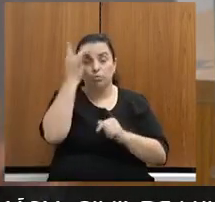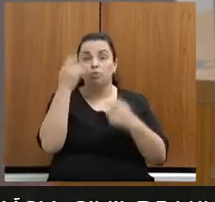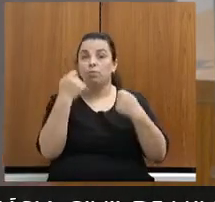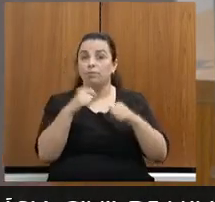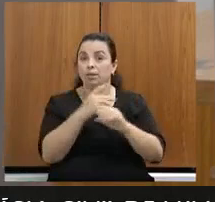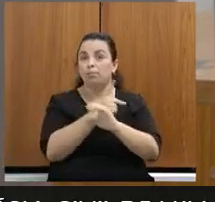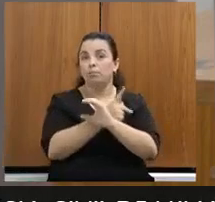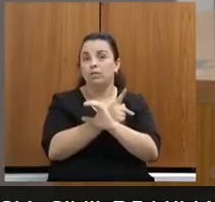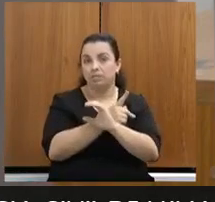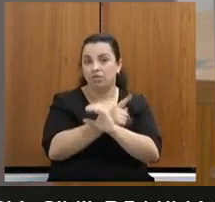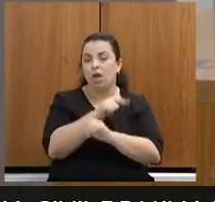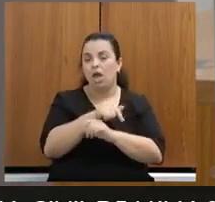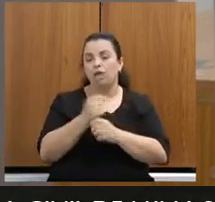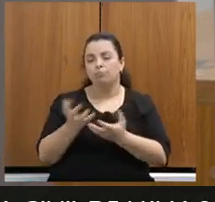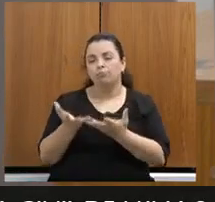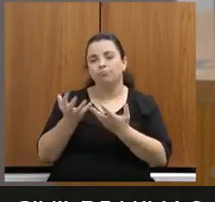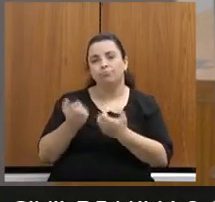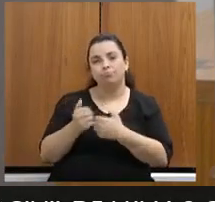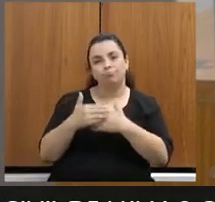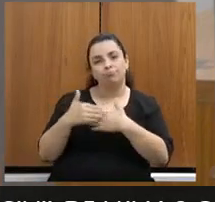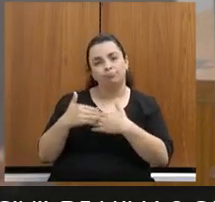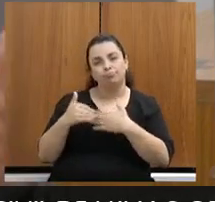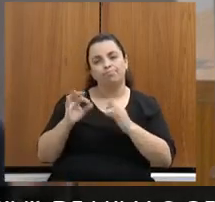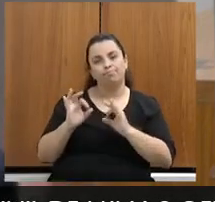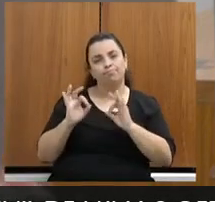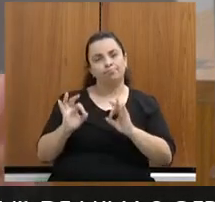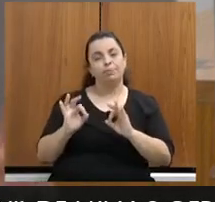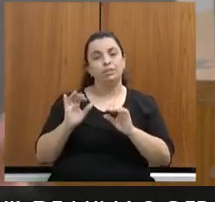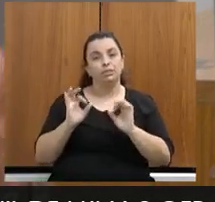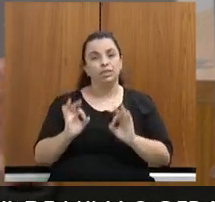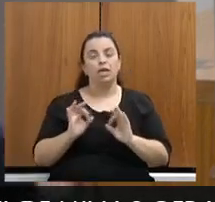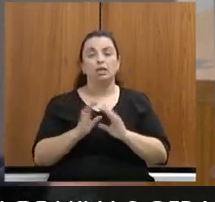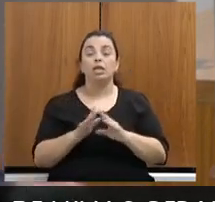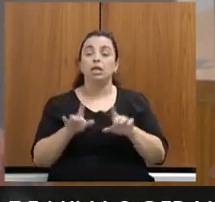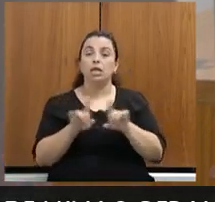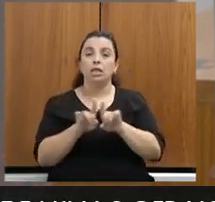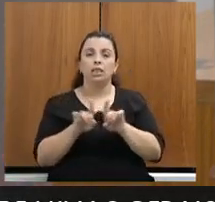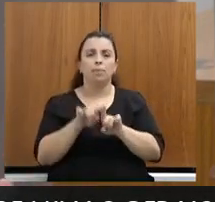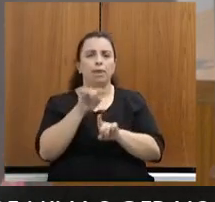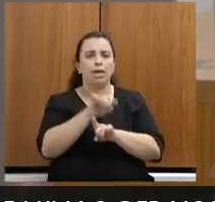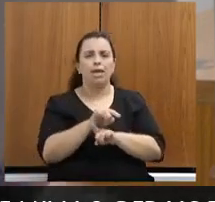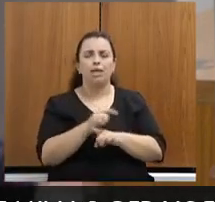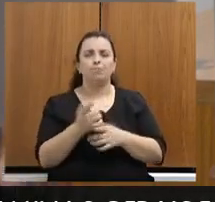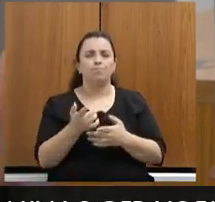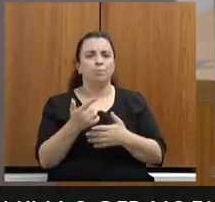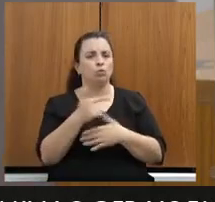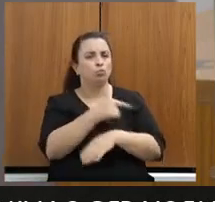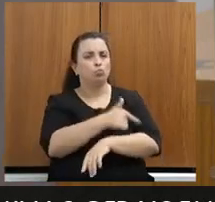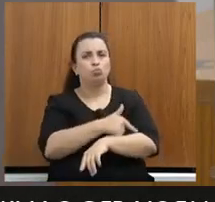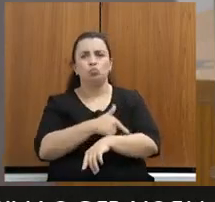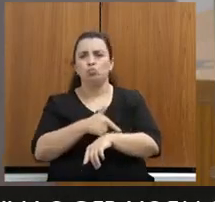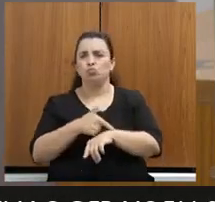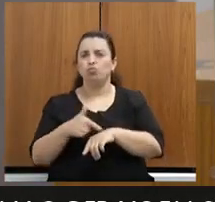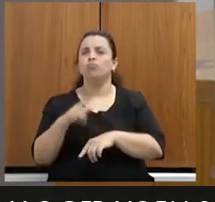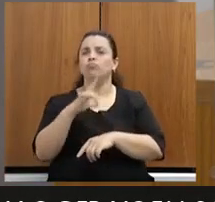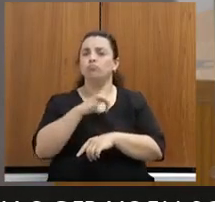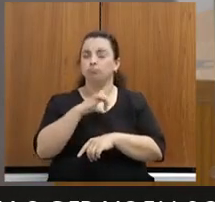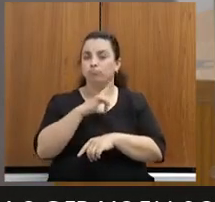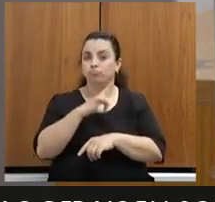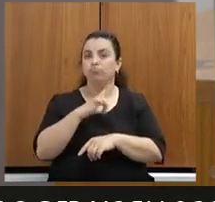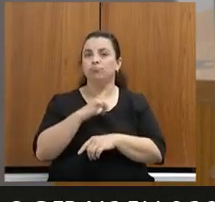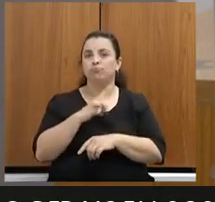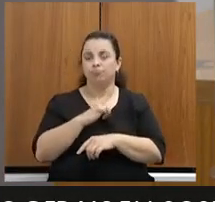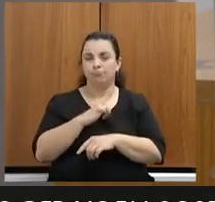E são muitas as pessoas Inclusive a maneira também extremamente Cortês em que a